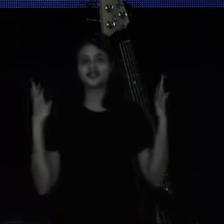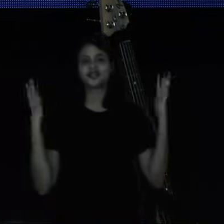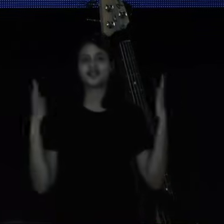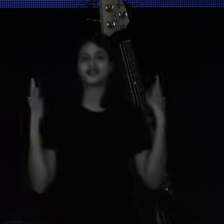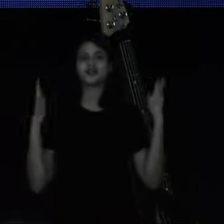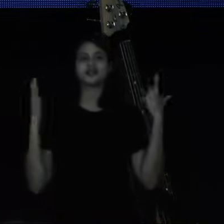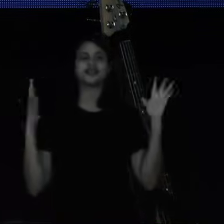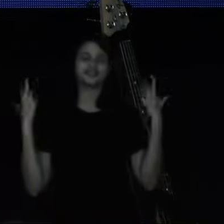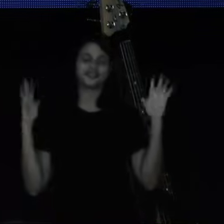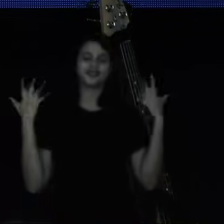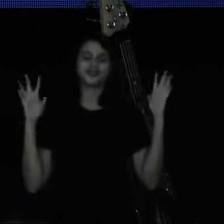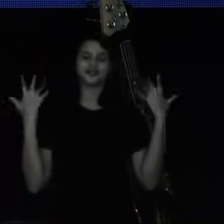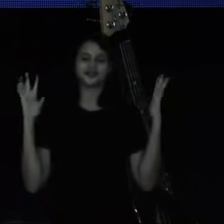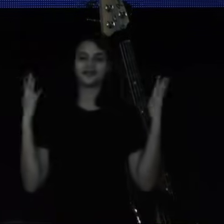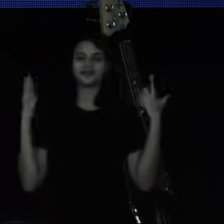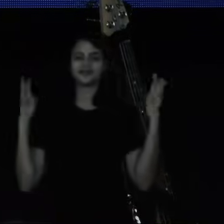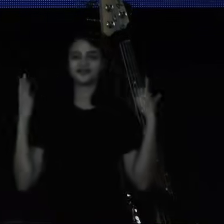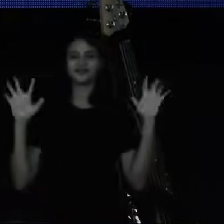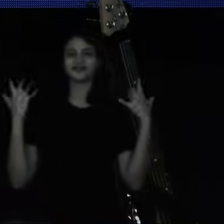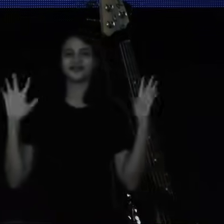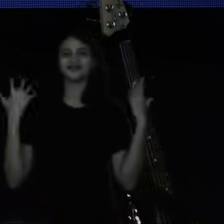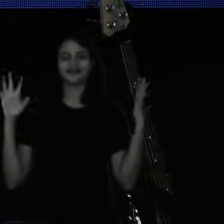Esses dias eu estou animado.